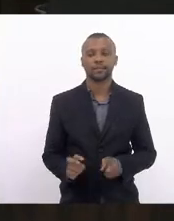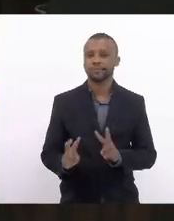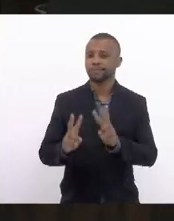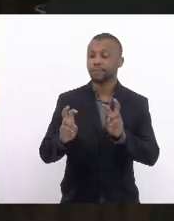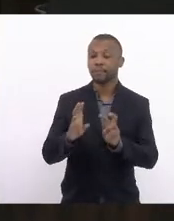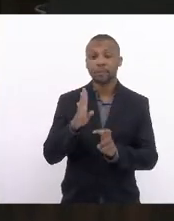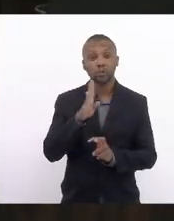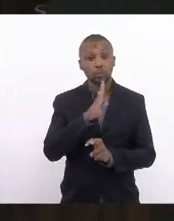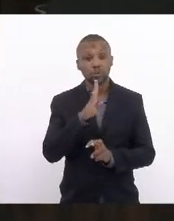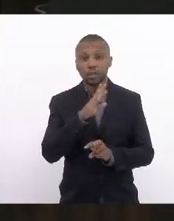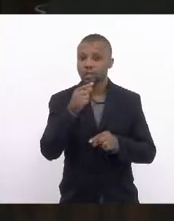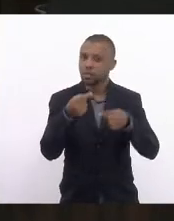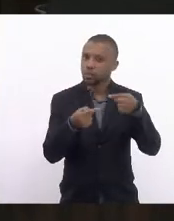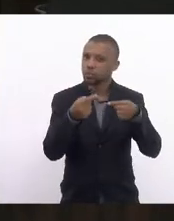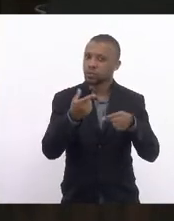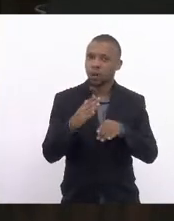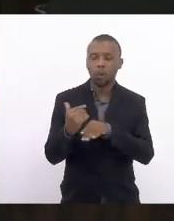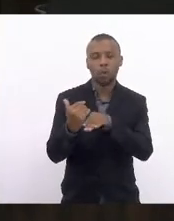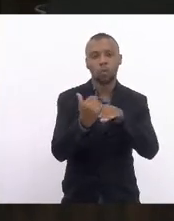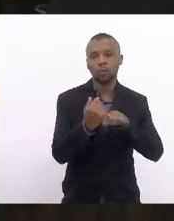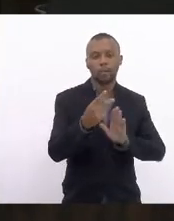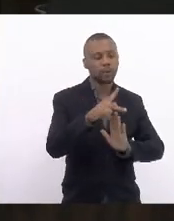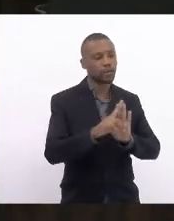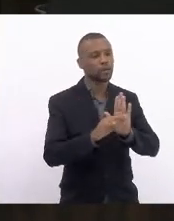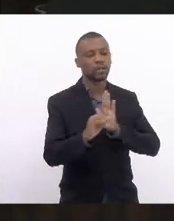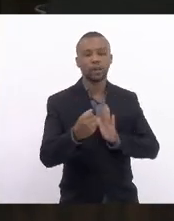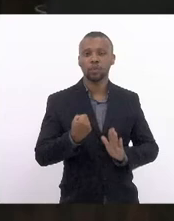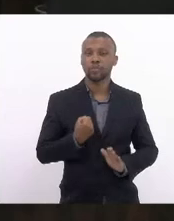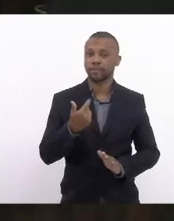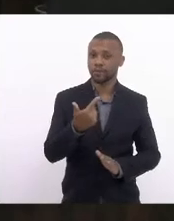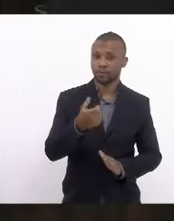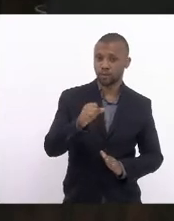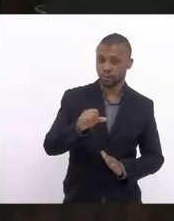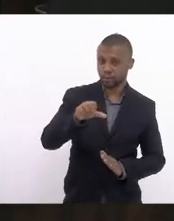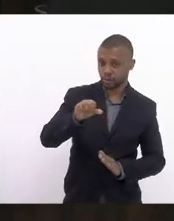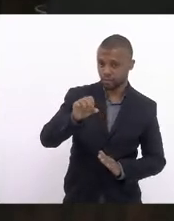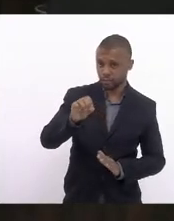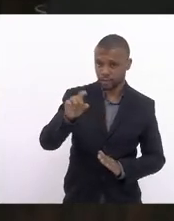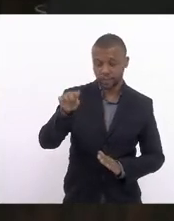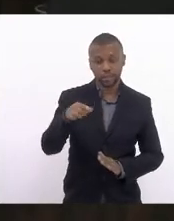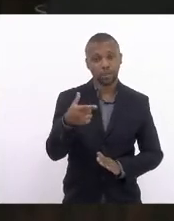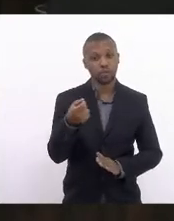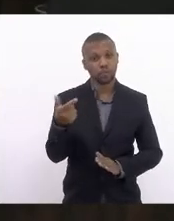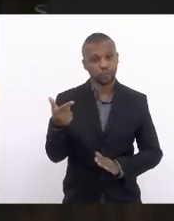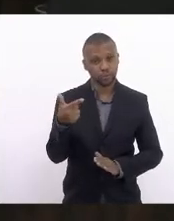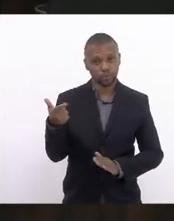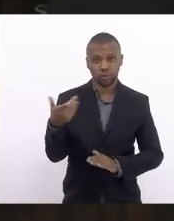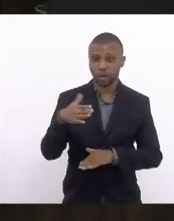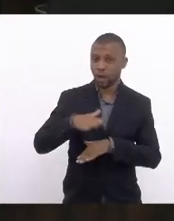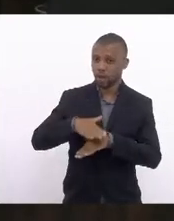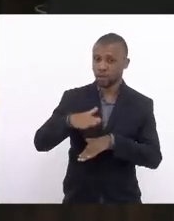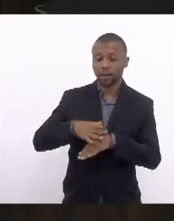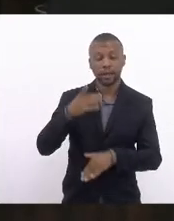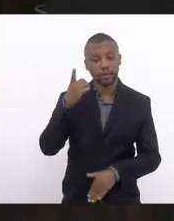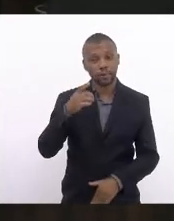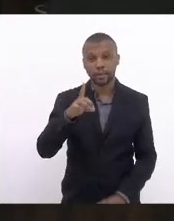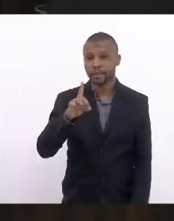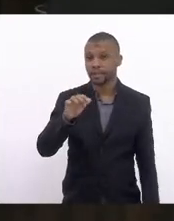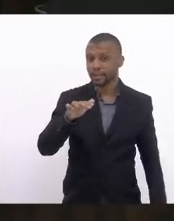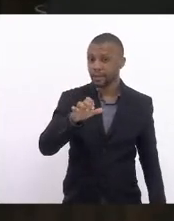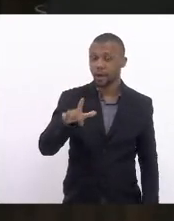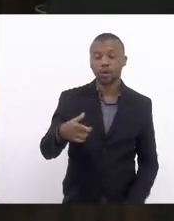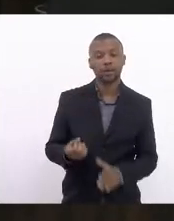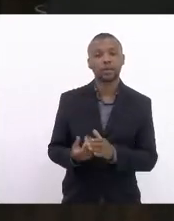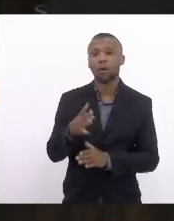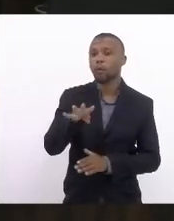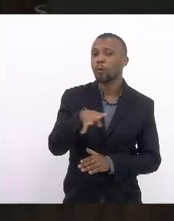Em regime de urgência e discussão única, projeto de lei 2890-22, de autoria do deputado Daniel Librelon, que cria o programa